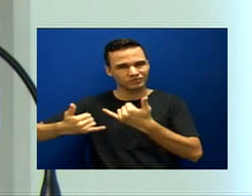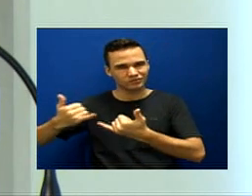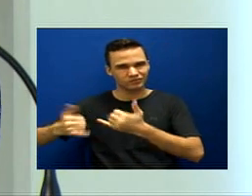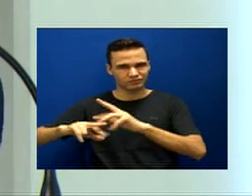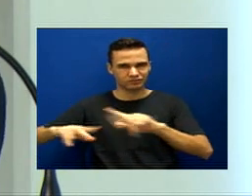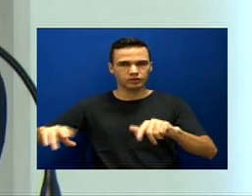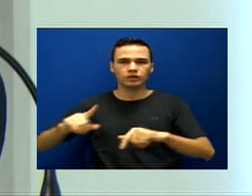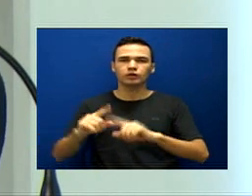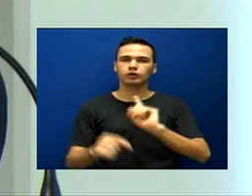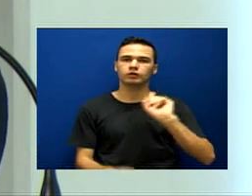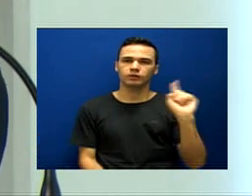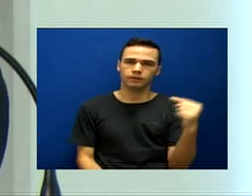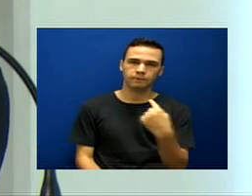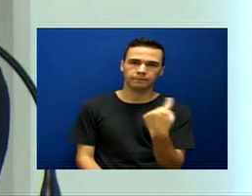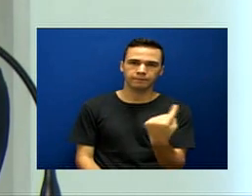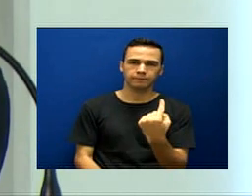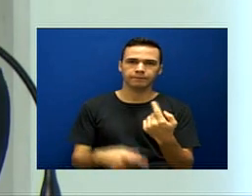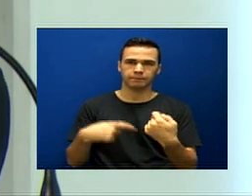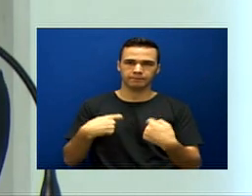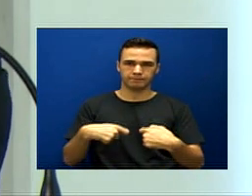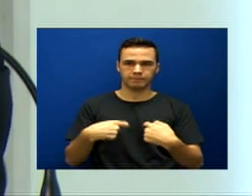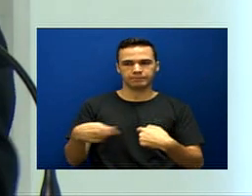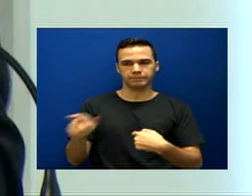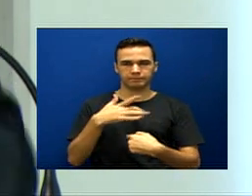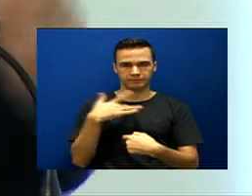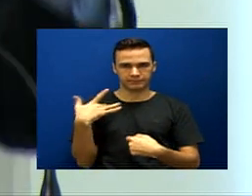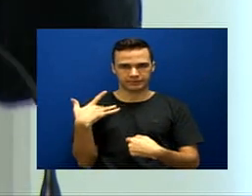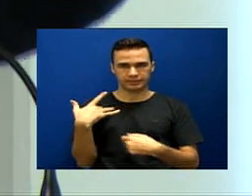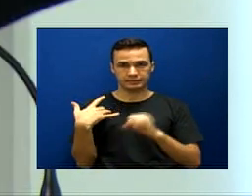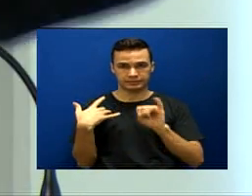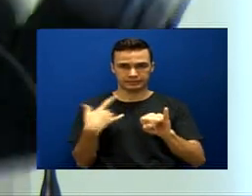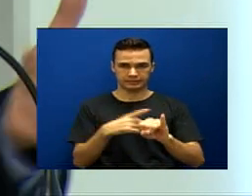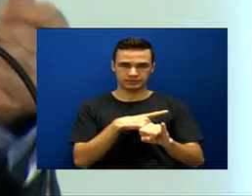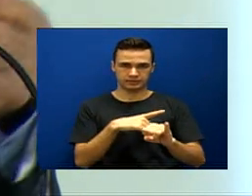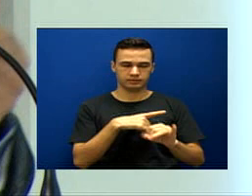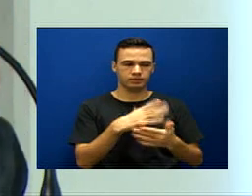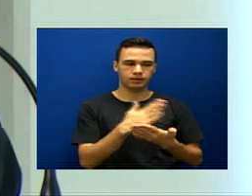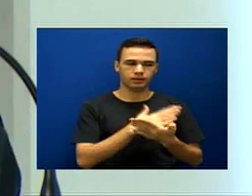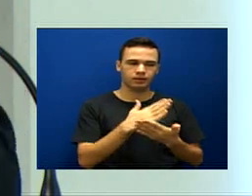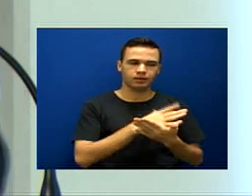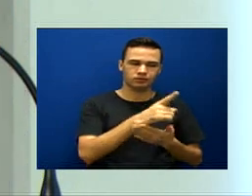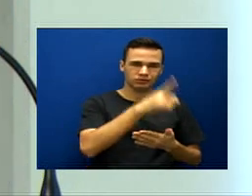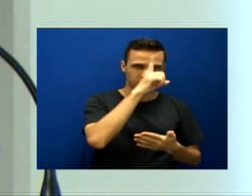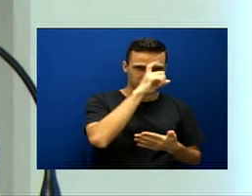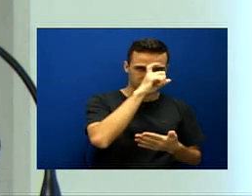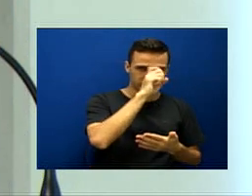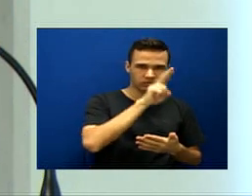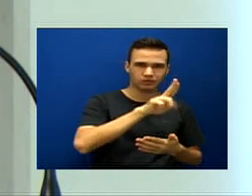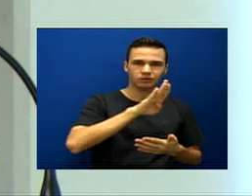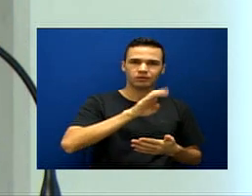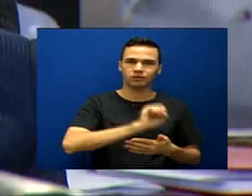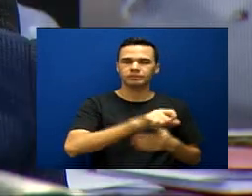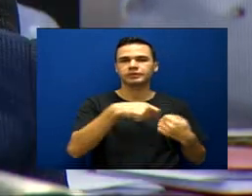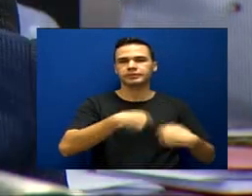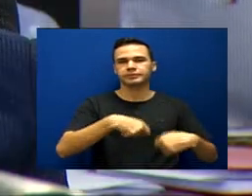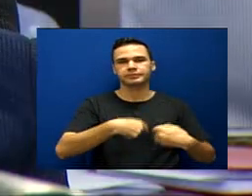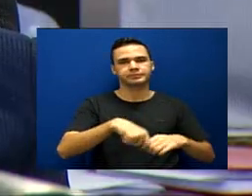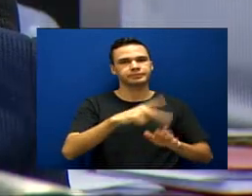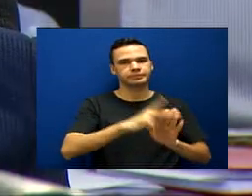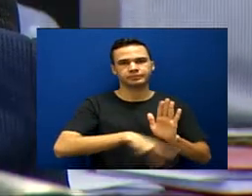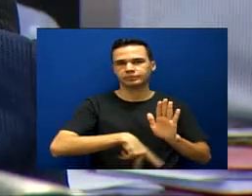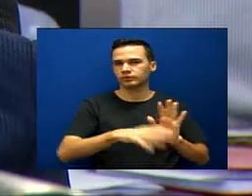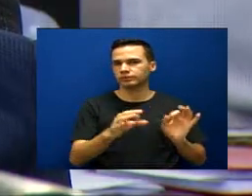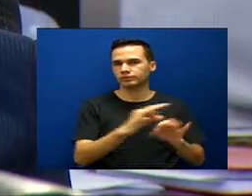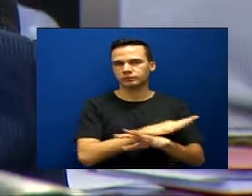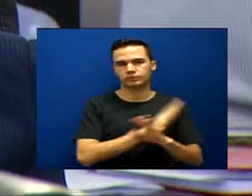nós precisamos de recursos na área da saúde. Se nós temos algumas unidades básicas, tem que ter projeto pronto